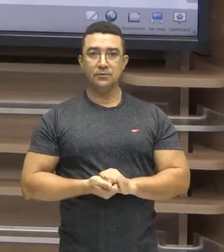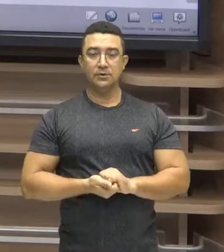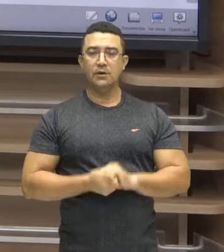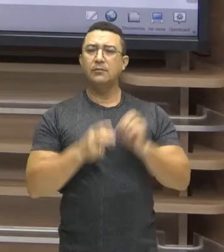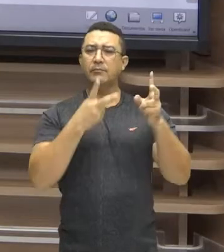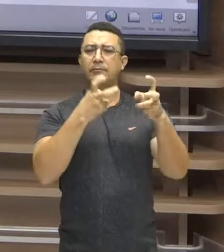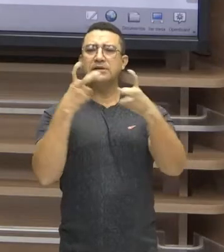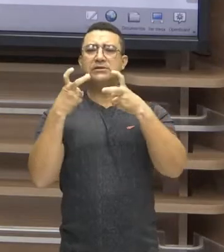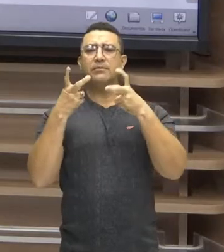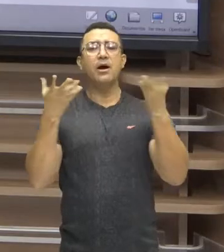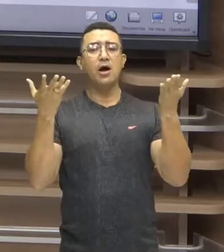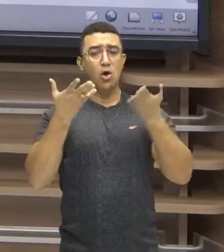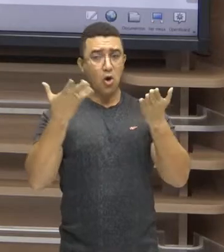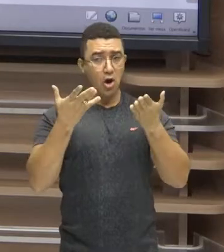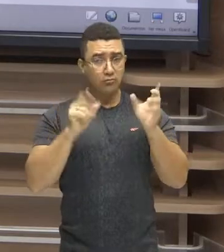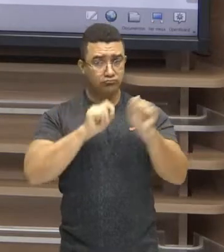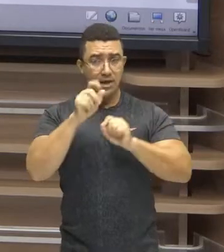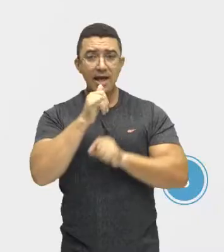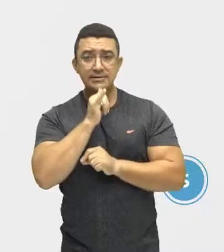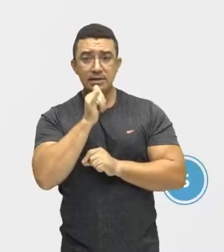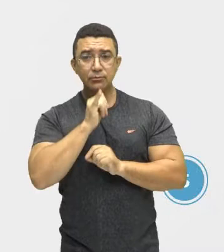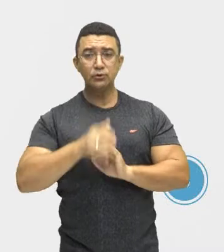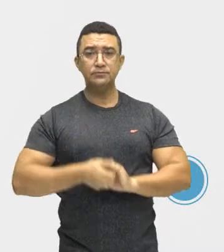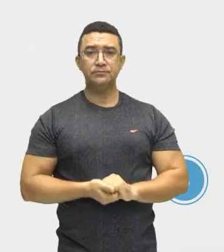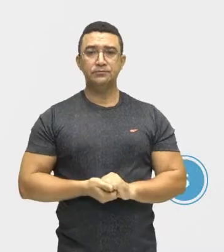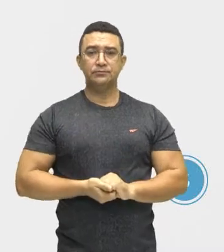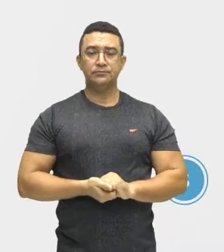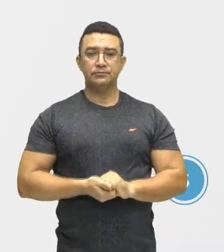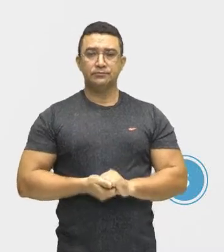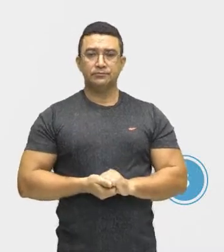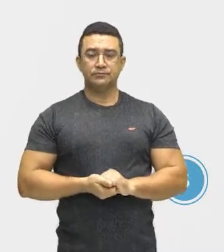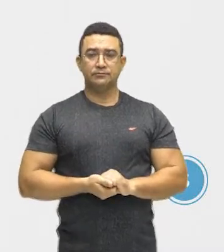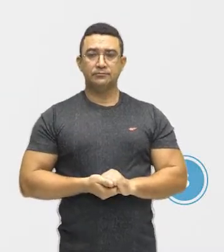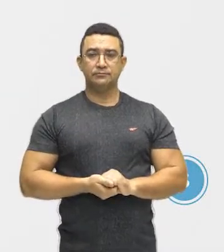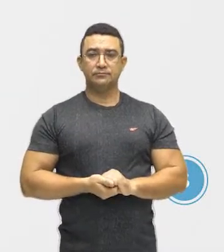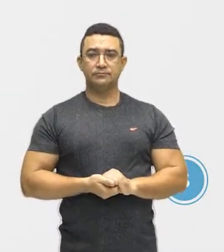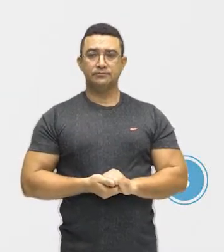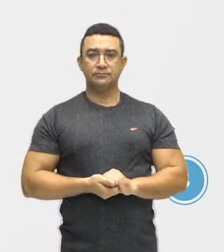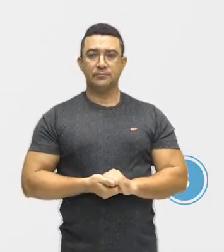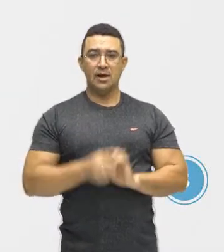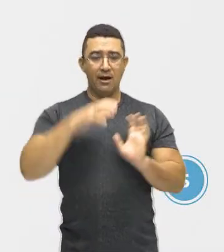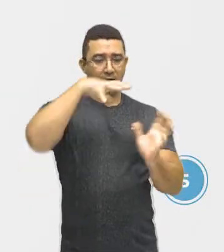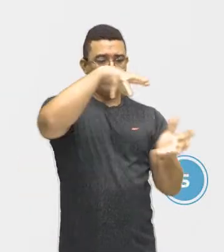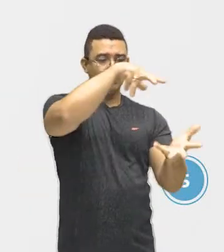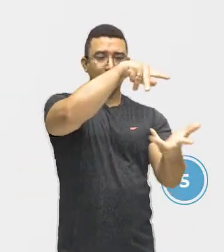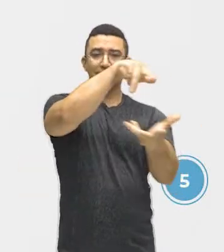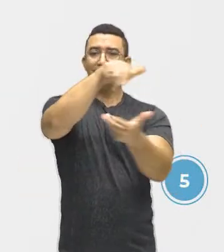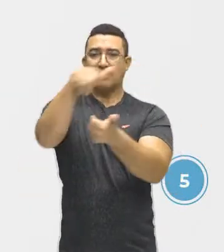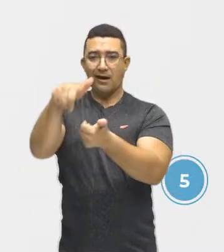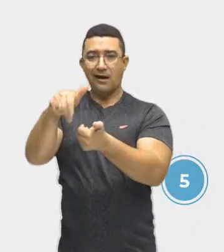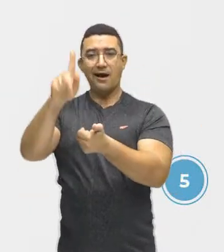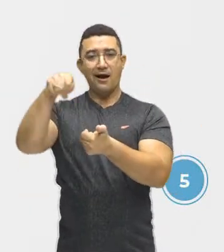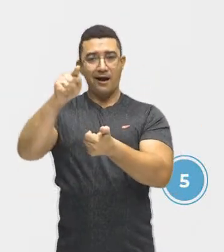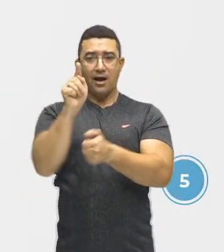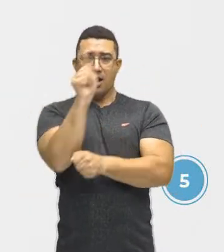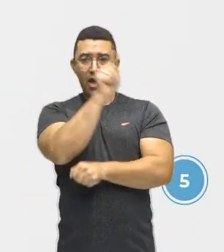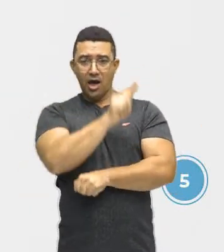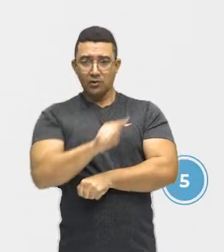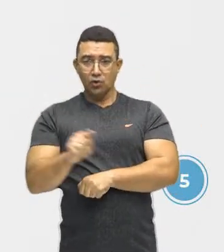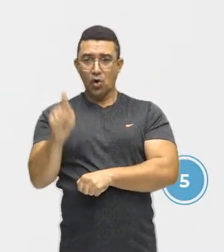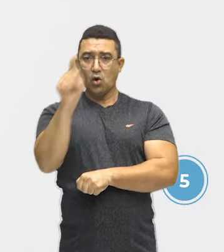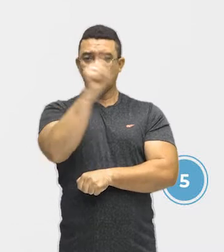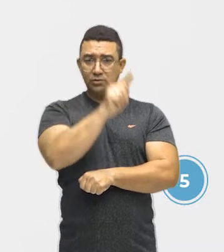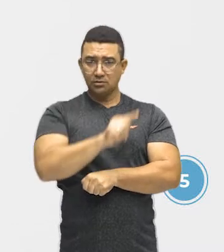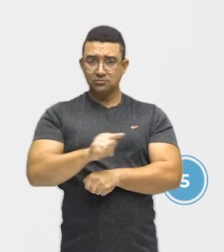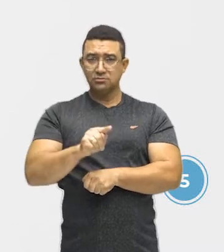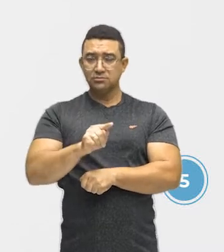Observe aqui agora esse exemplo que nós trouxemos para você. Olha só. Temos aí, a terra é redonda. A